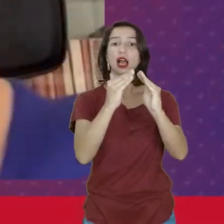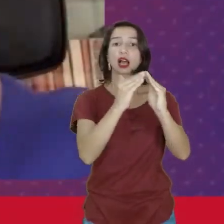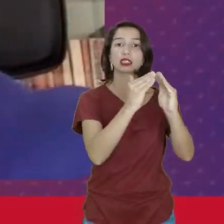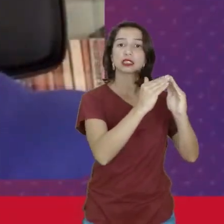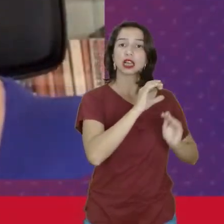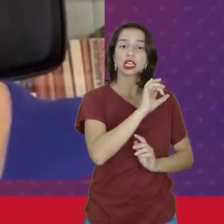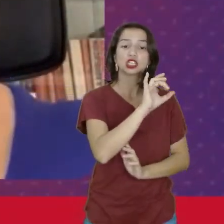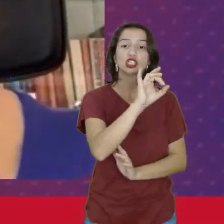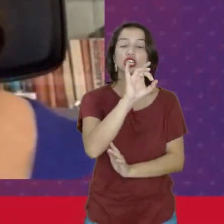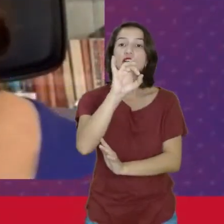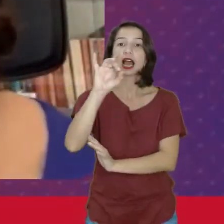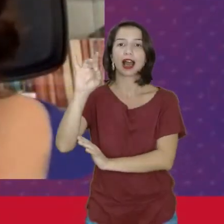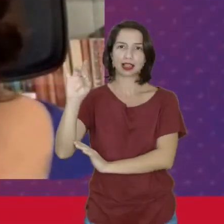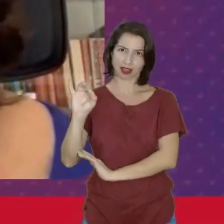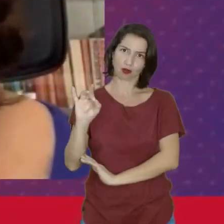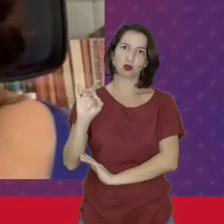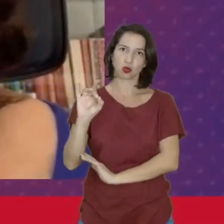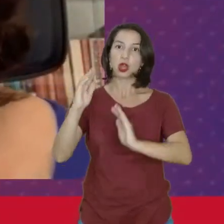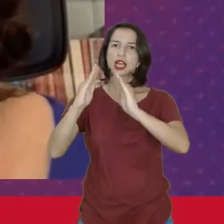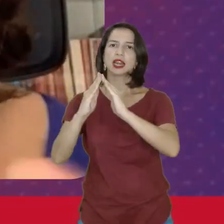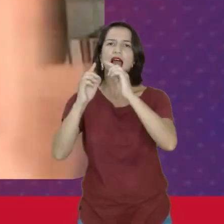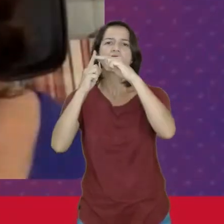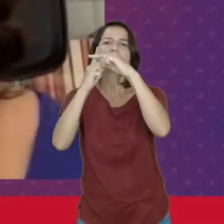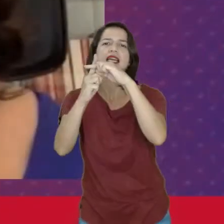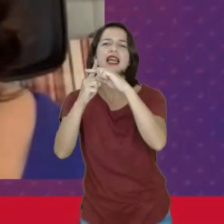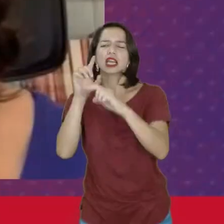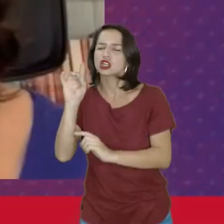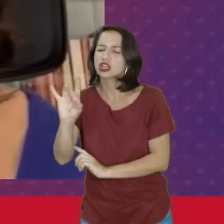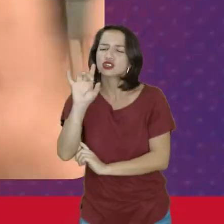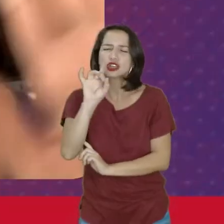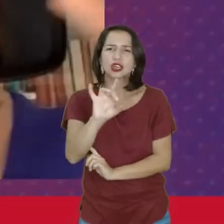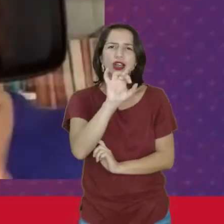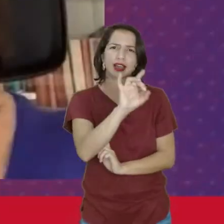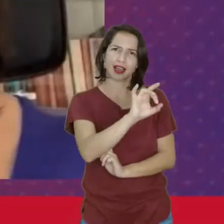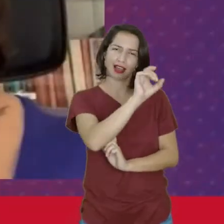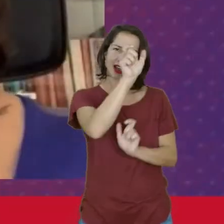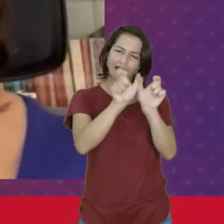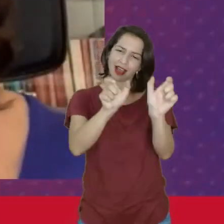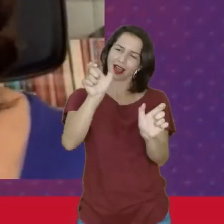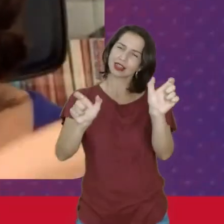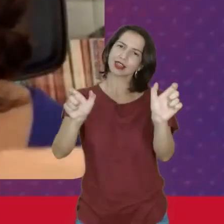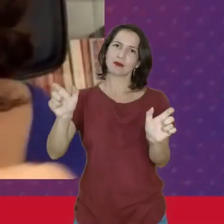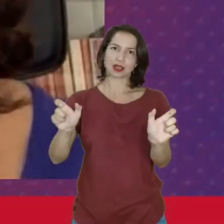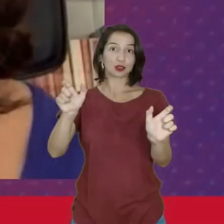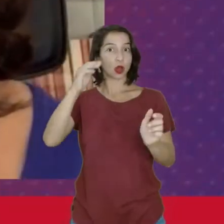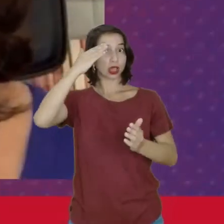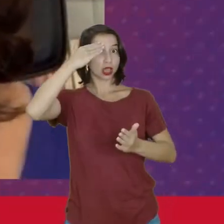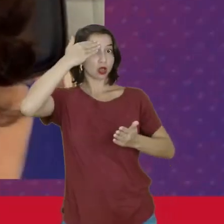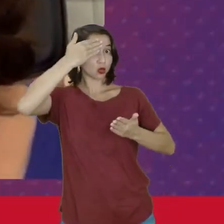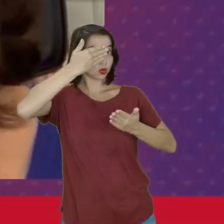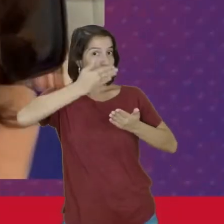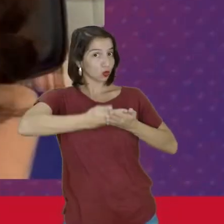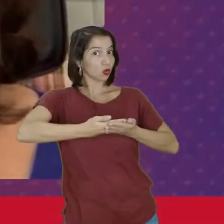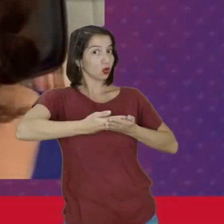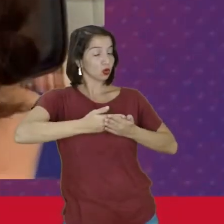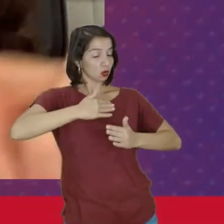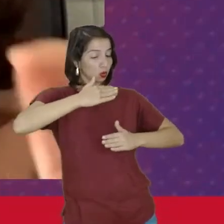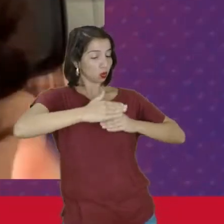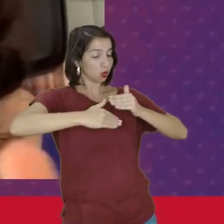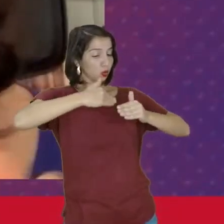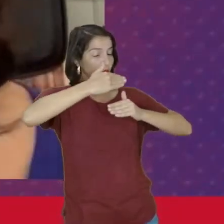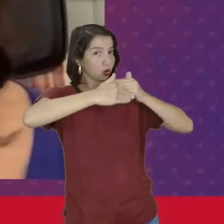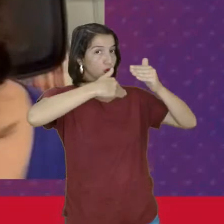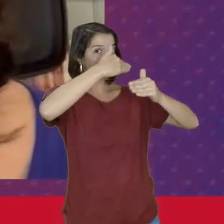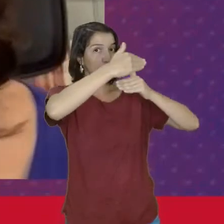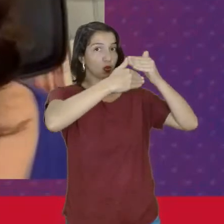no templo, na igreja de cada um, que as convicções se desenvolvem. É uma questão de cada um.